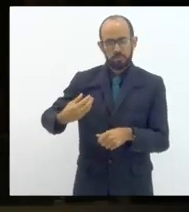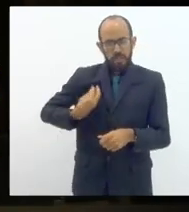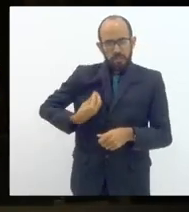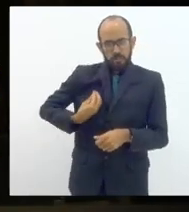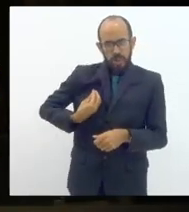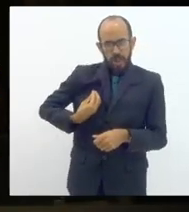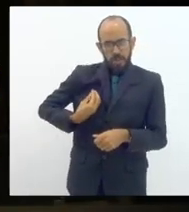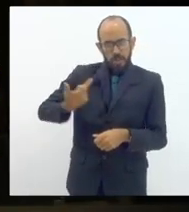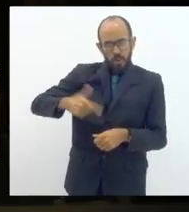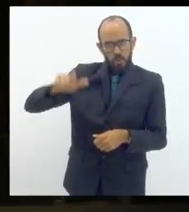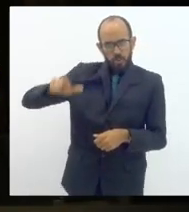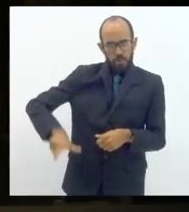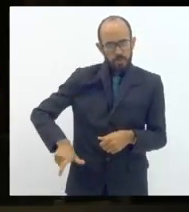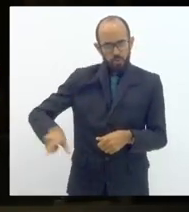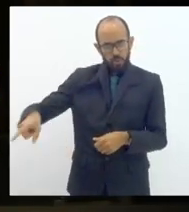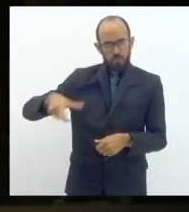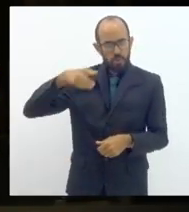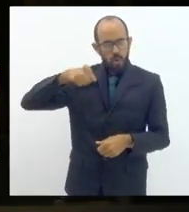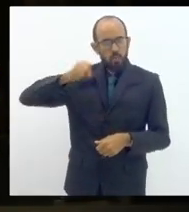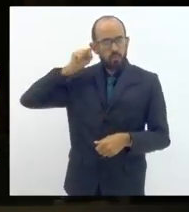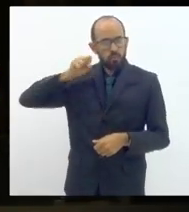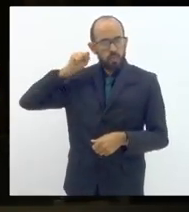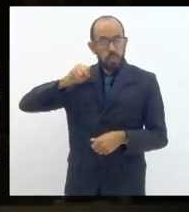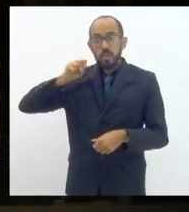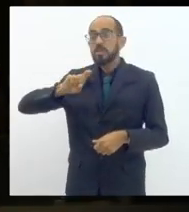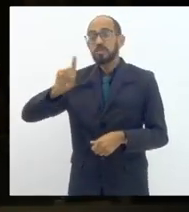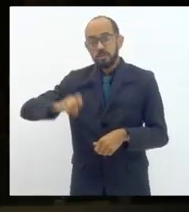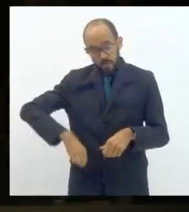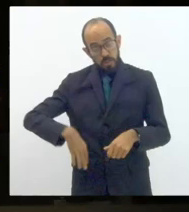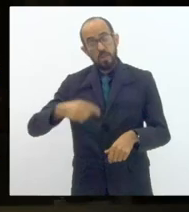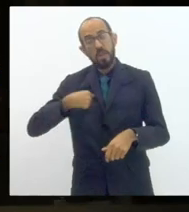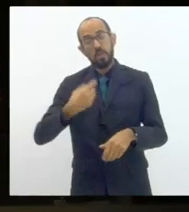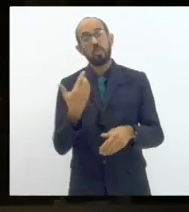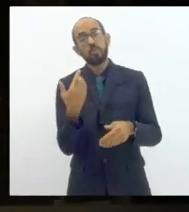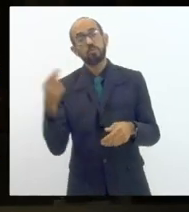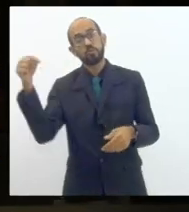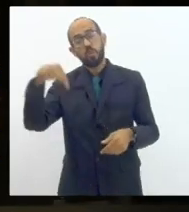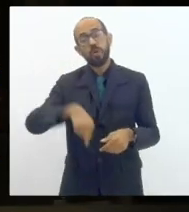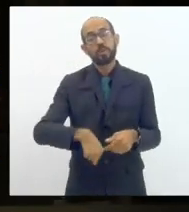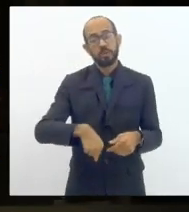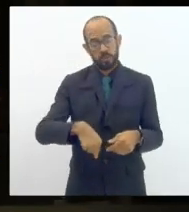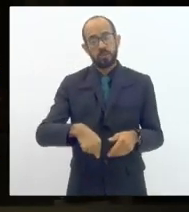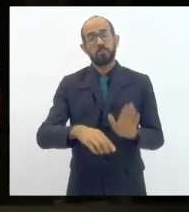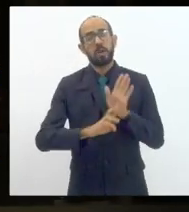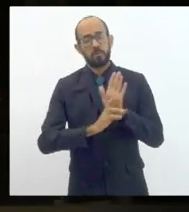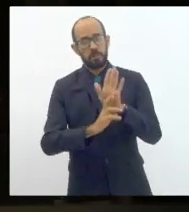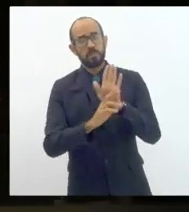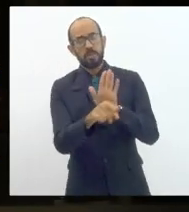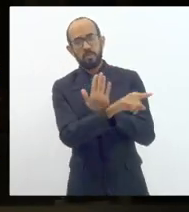me ouvir, e é por isso que eu estou aqui, para poder ser a voz de vocês. Gostaria